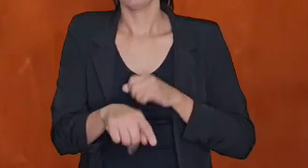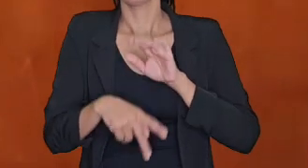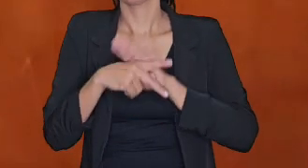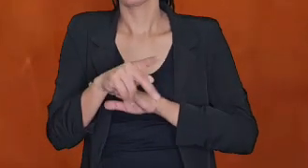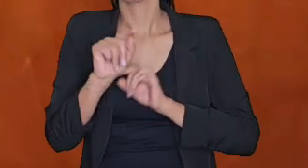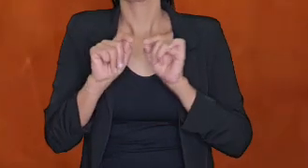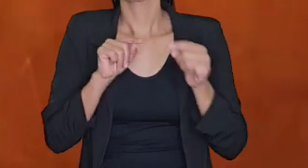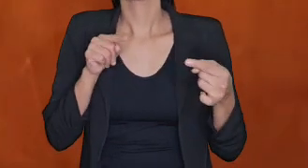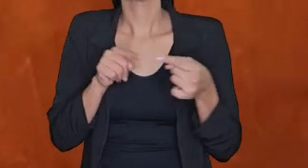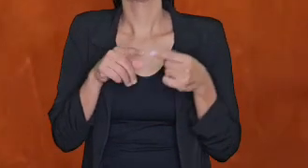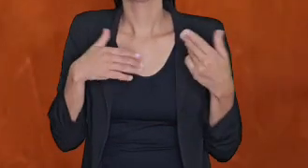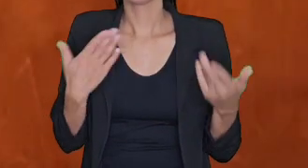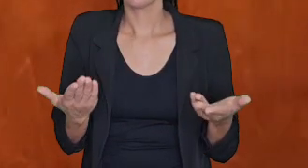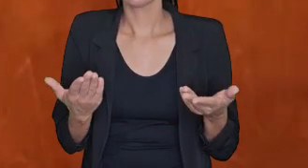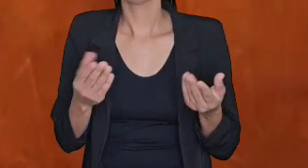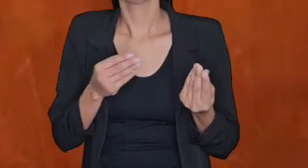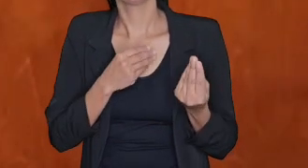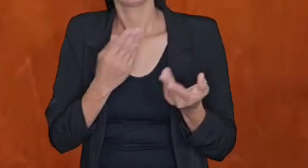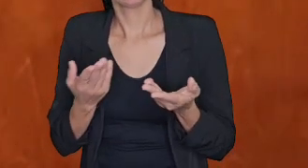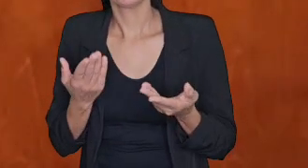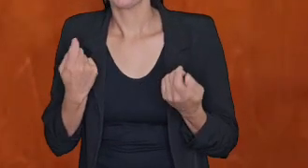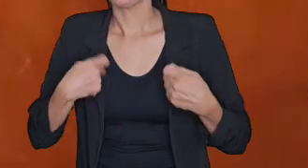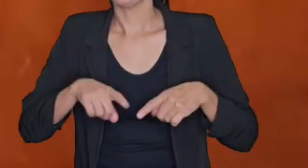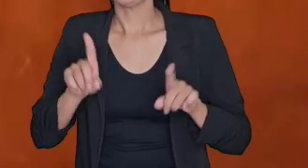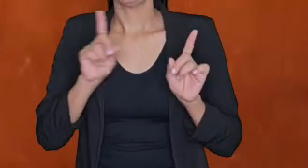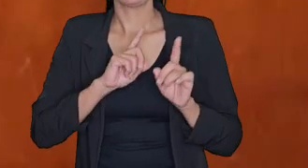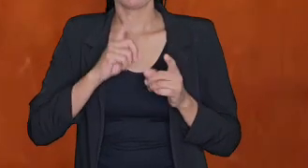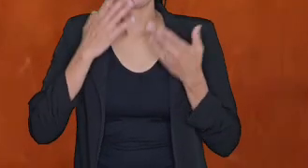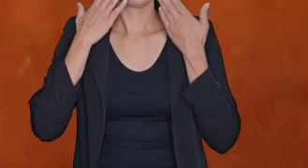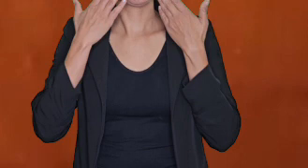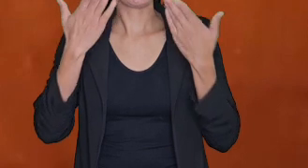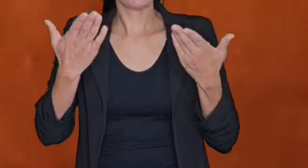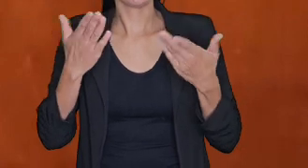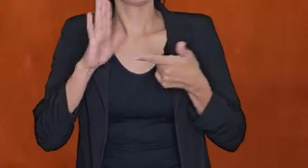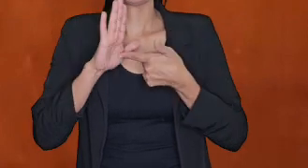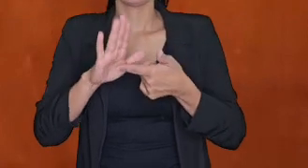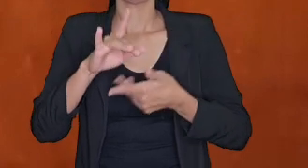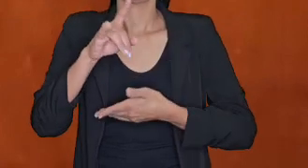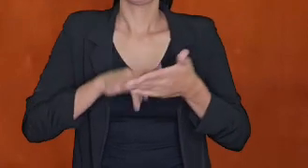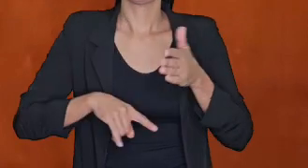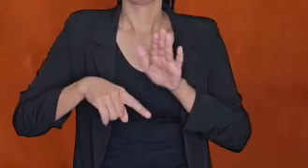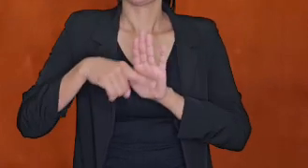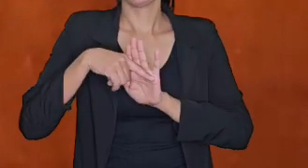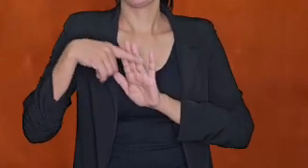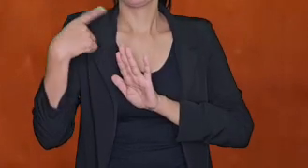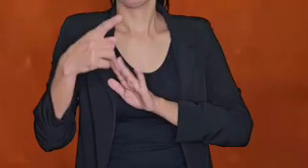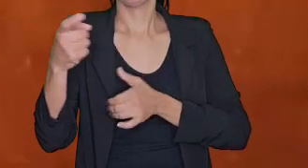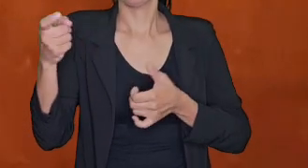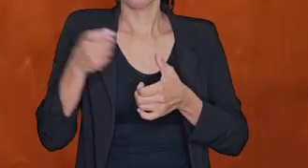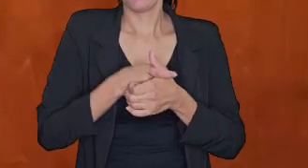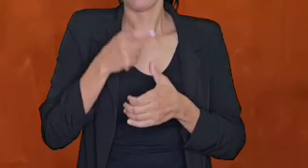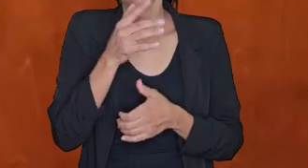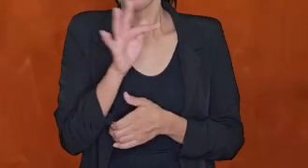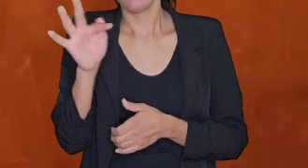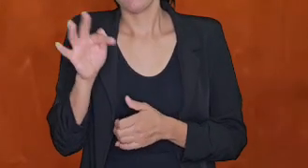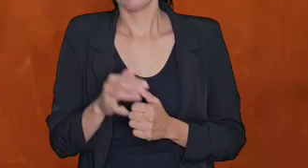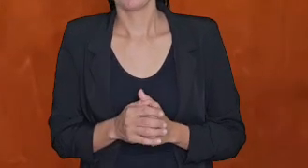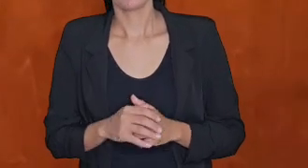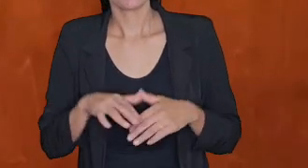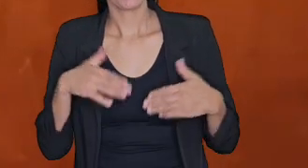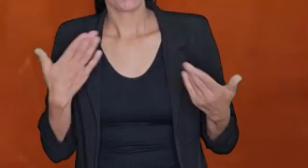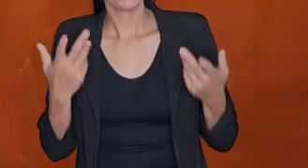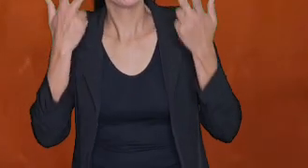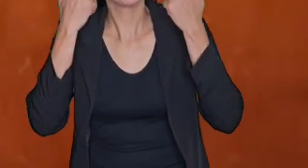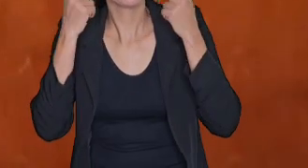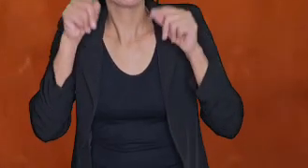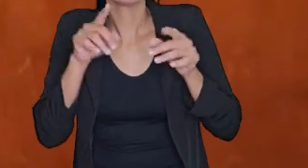17, que esse artigo 17 é vocacionado a quê? A dispensar a apresentação de certidão